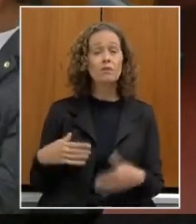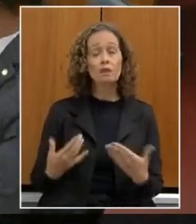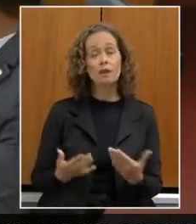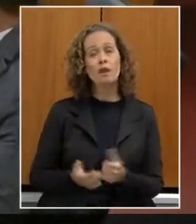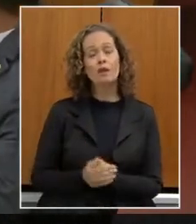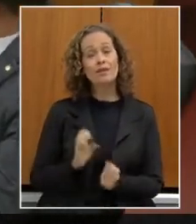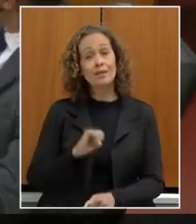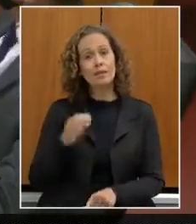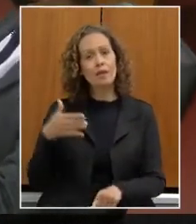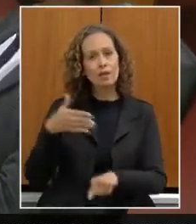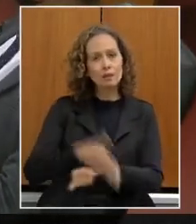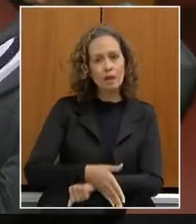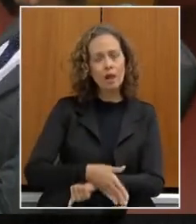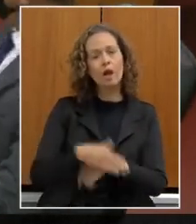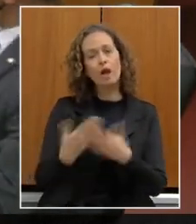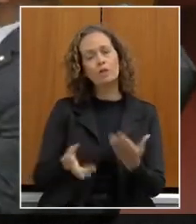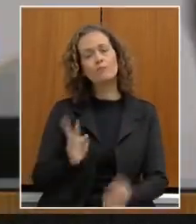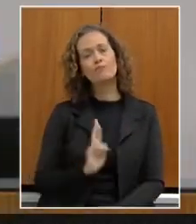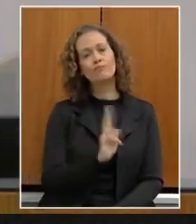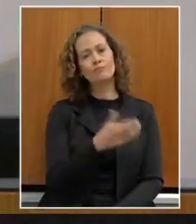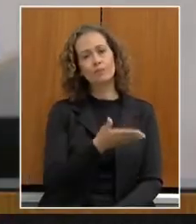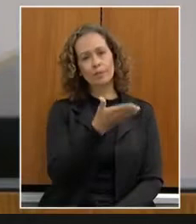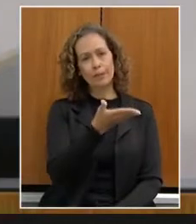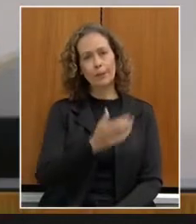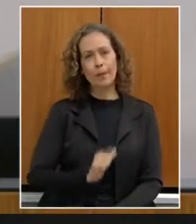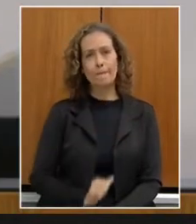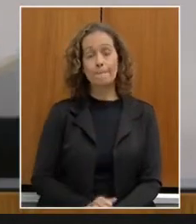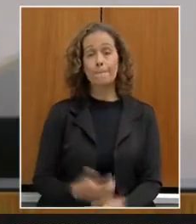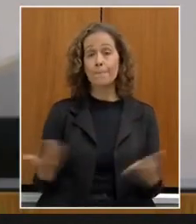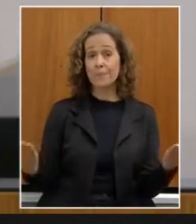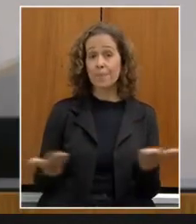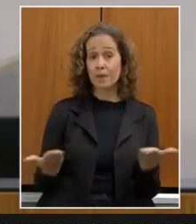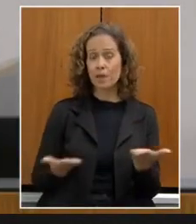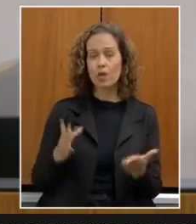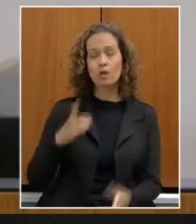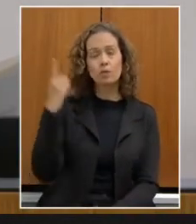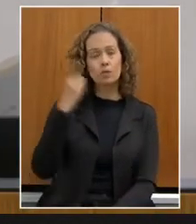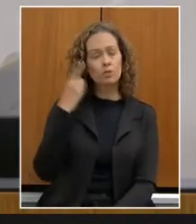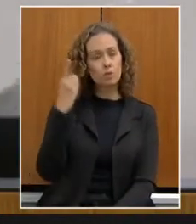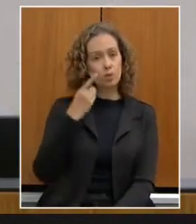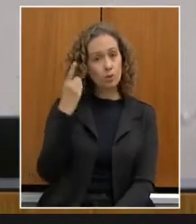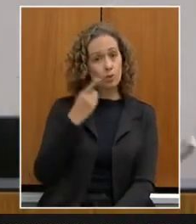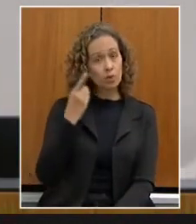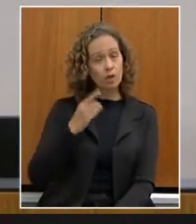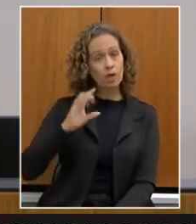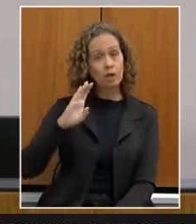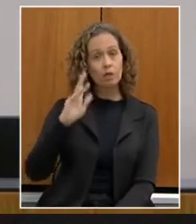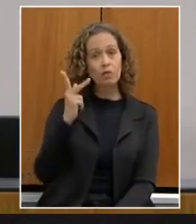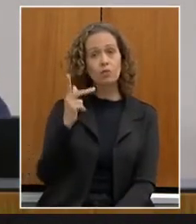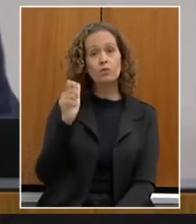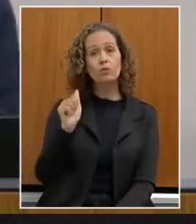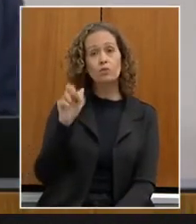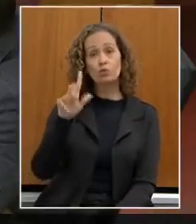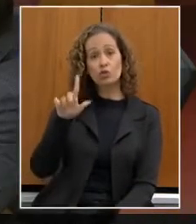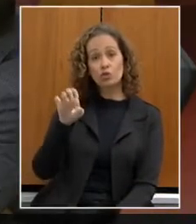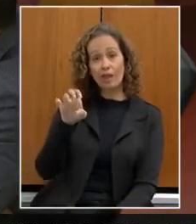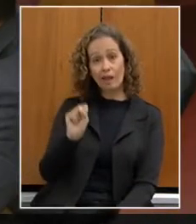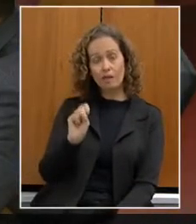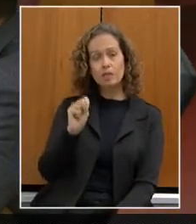ele entrar nós passamos devolvemos a palavra para ele então eu eu passo a palavra ao deputado Charles Santos aqui presente